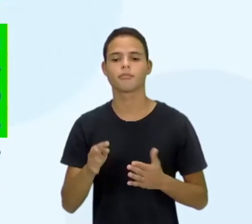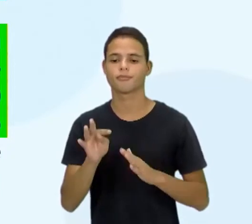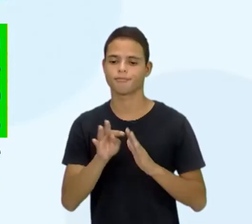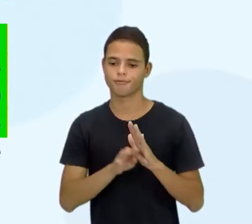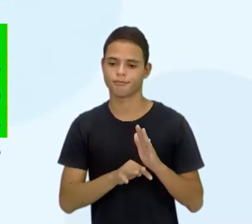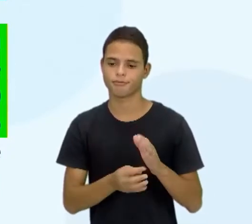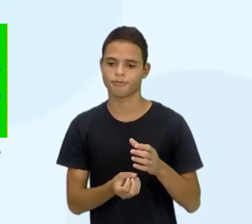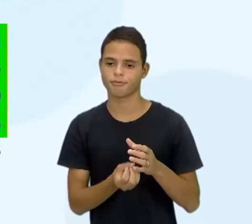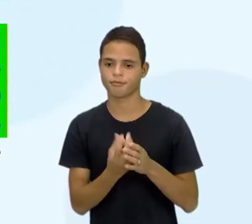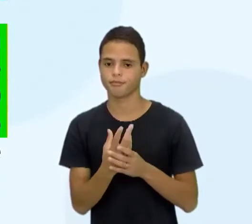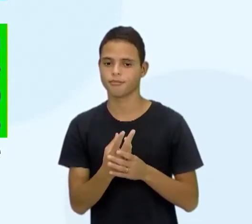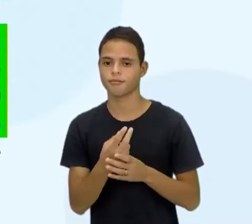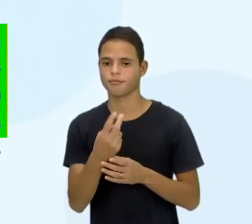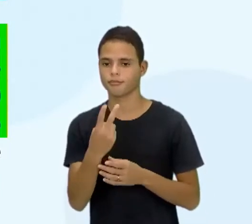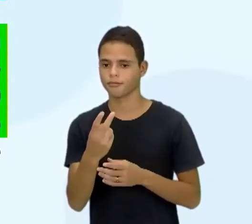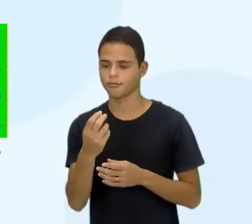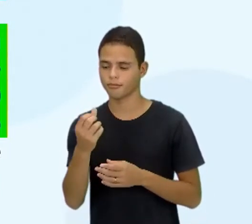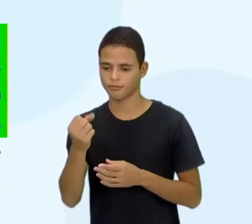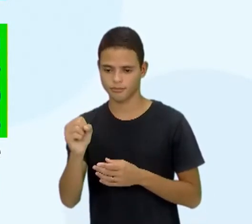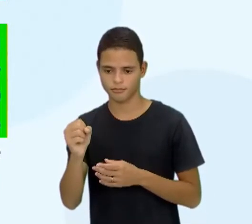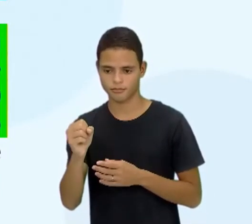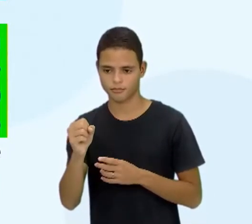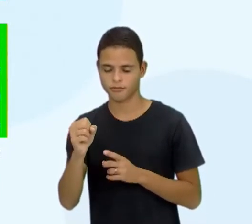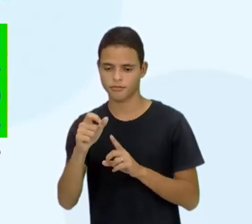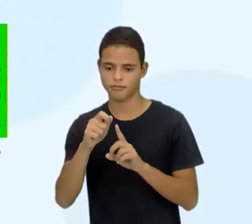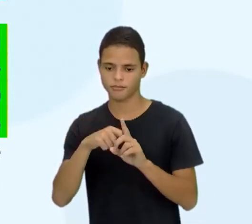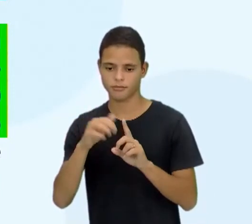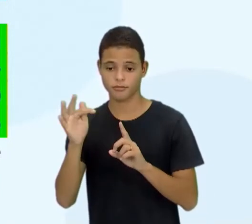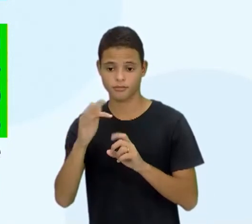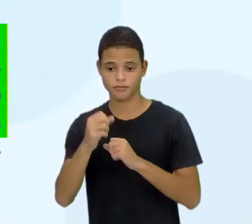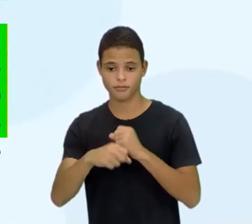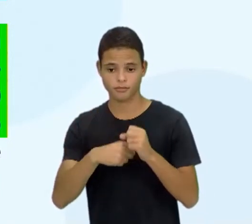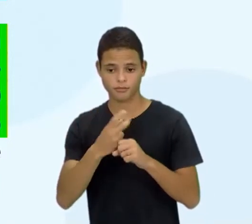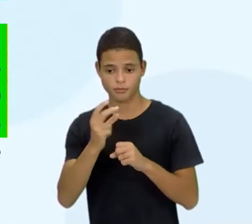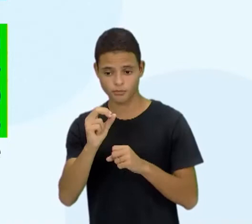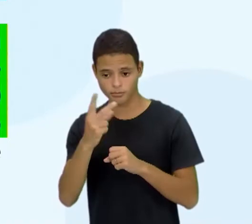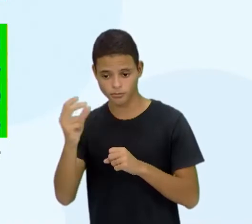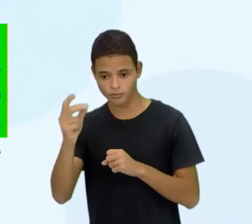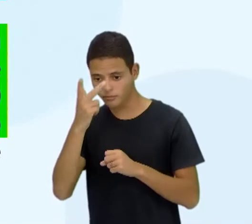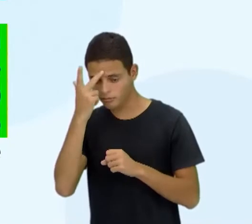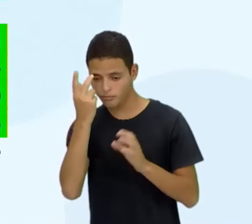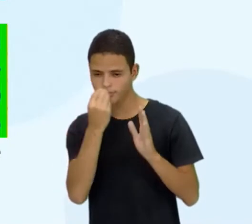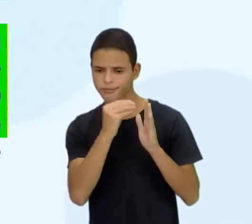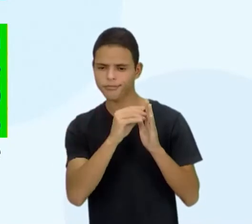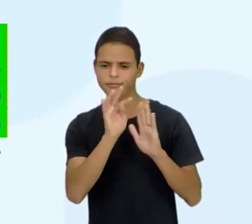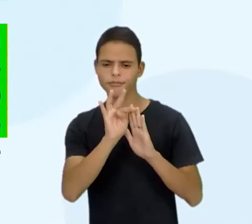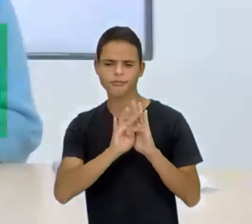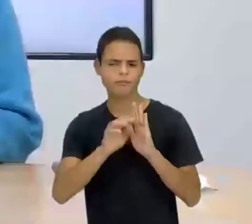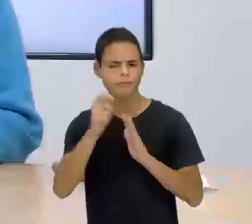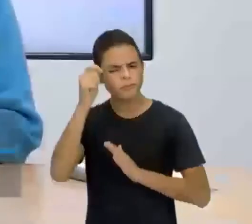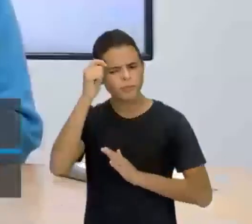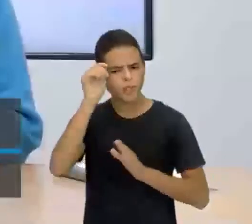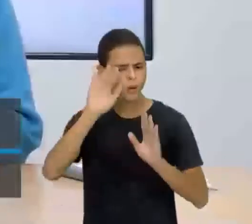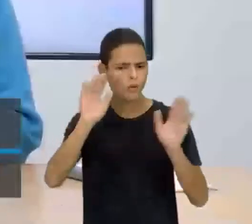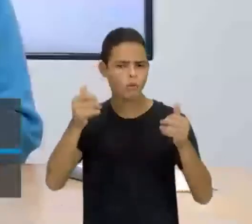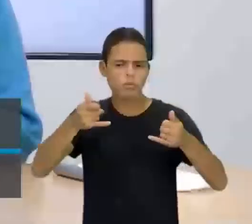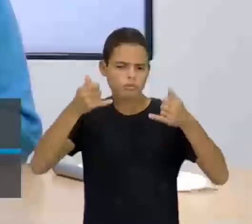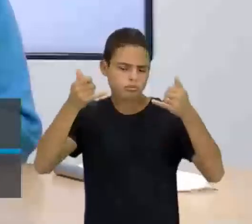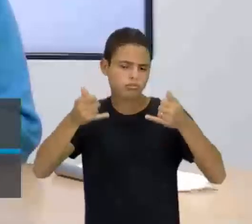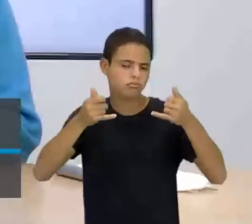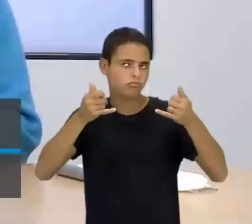28/2/2020. E quando a pessoa que escreveu o texto coloca essa parte, é uma hipótese, é uma